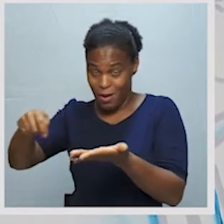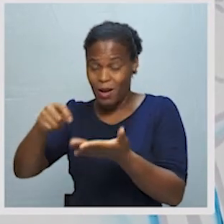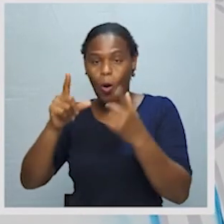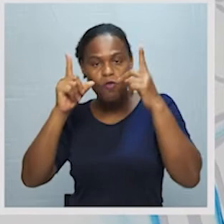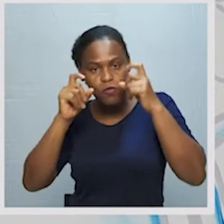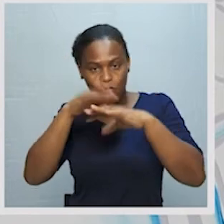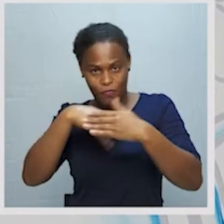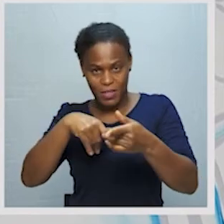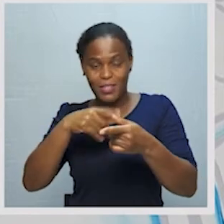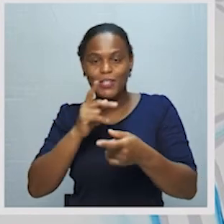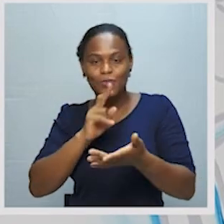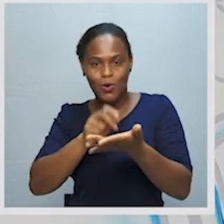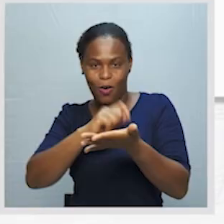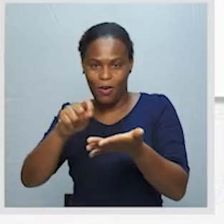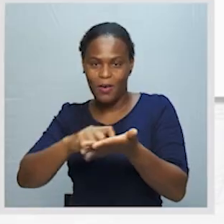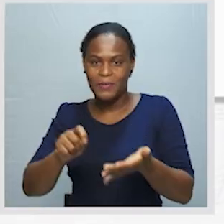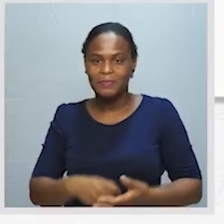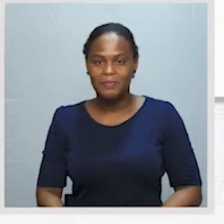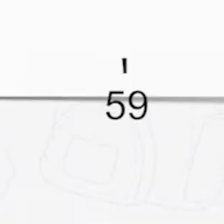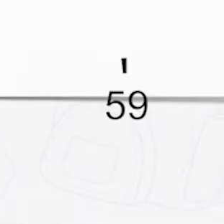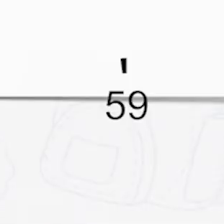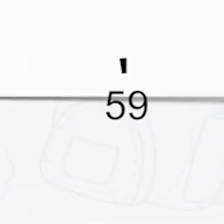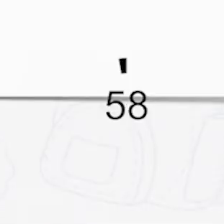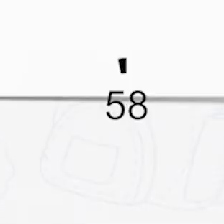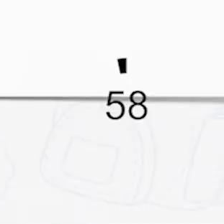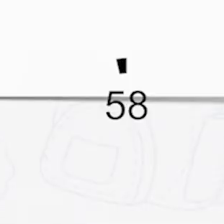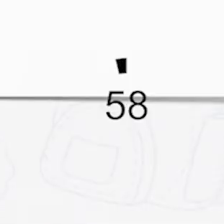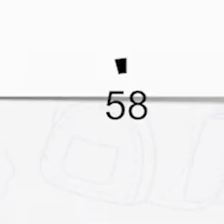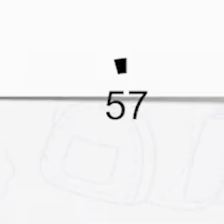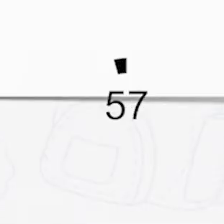exercício e tentam resolver.